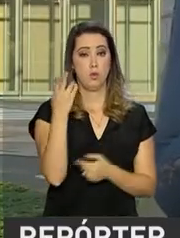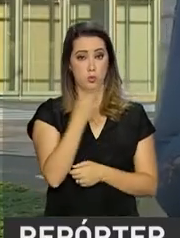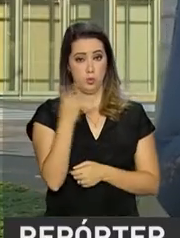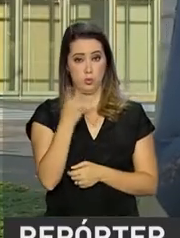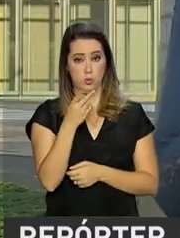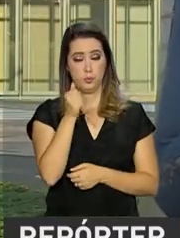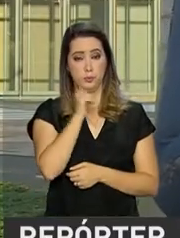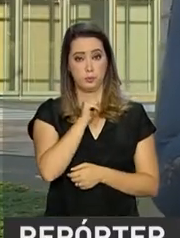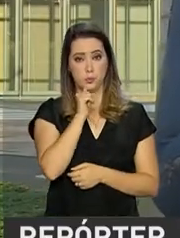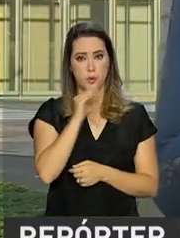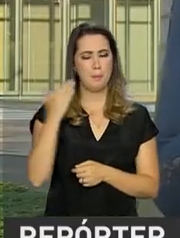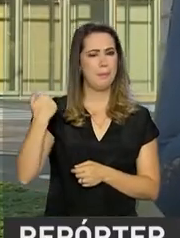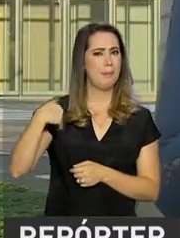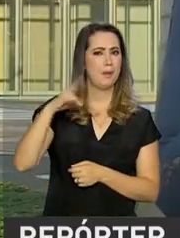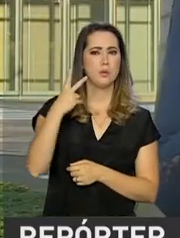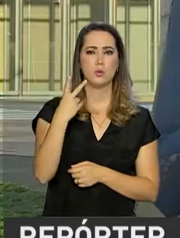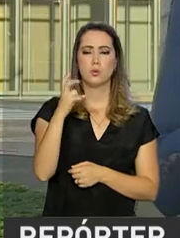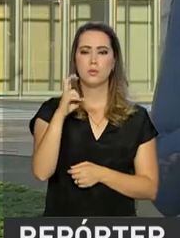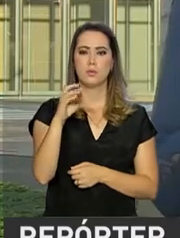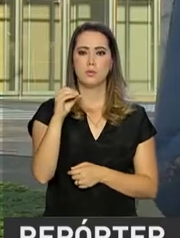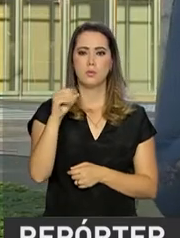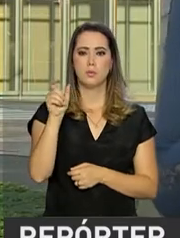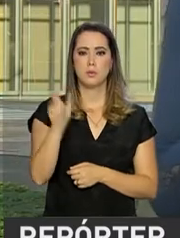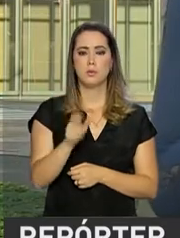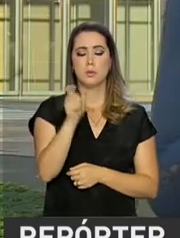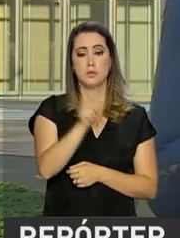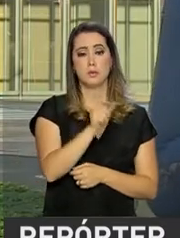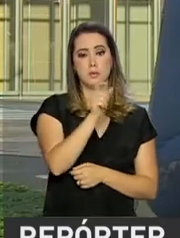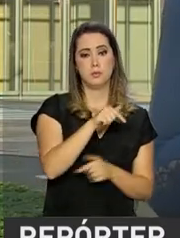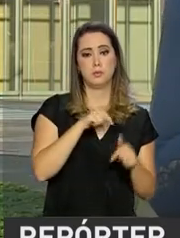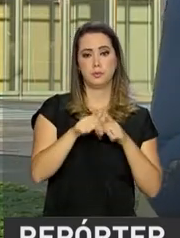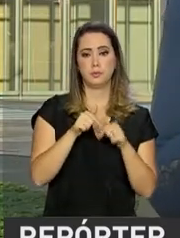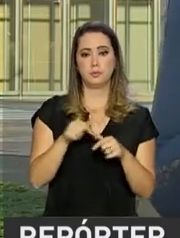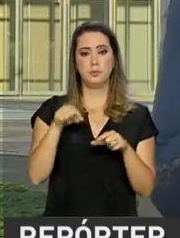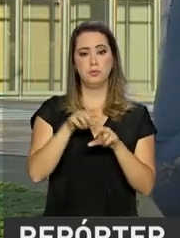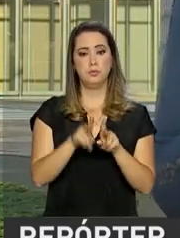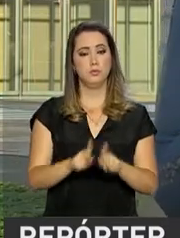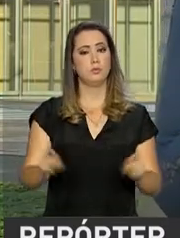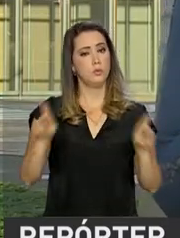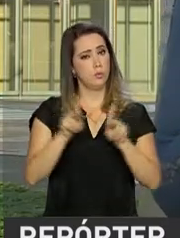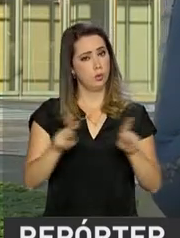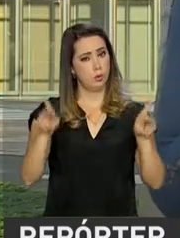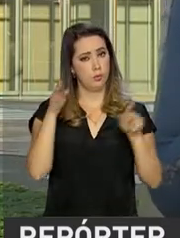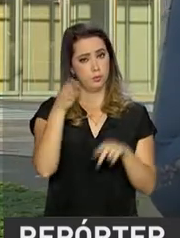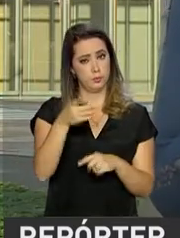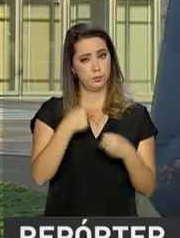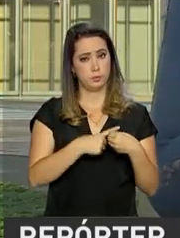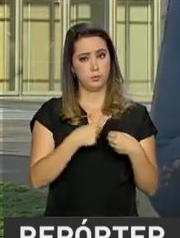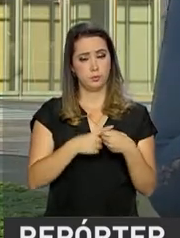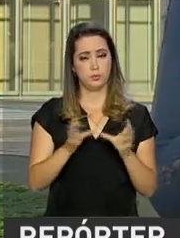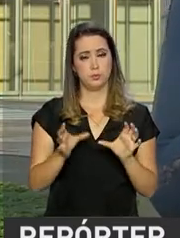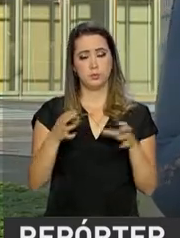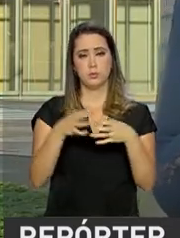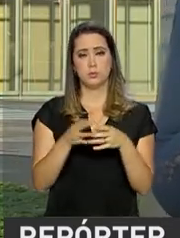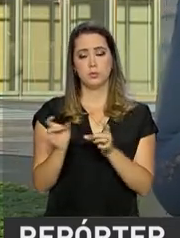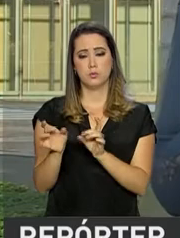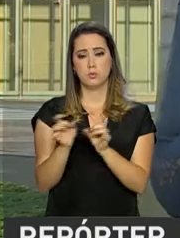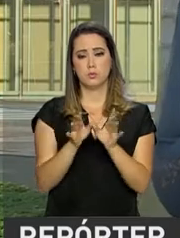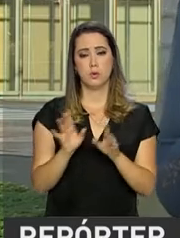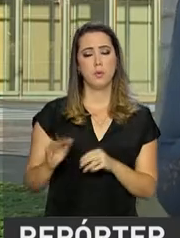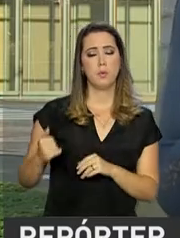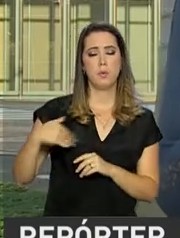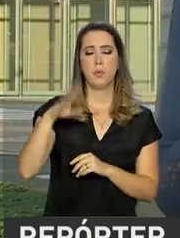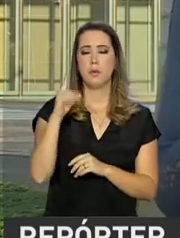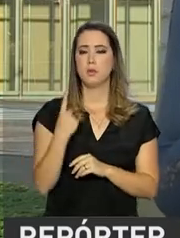outras duas mil e quinhentas pessoas trabalham neste shopping da cidade em todo o brasil o setor de varejo é responsável por mais de um